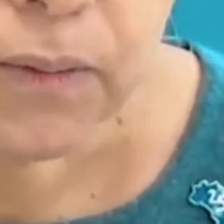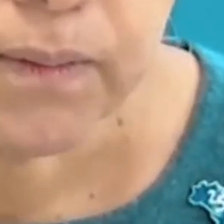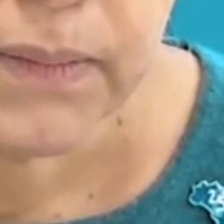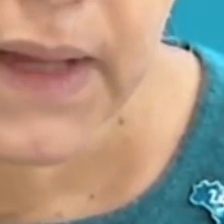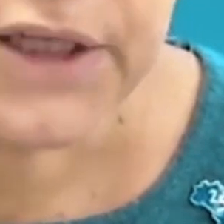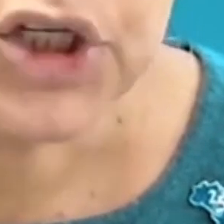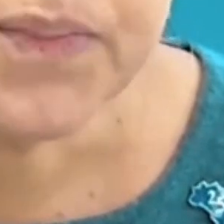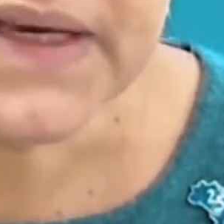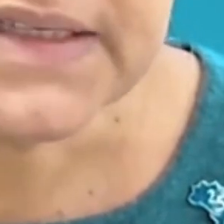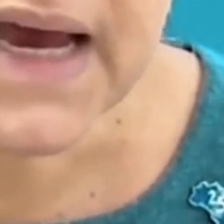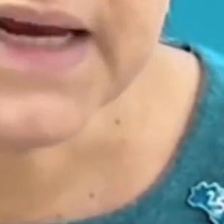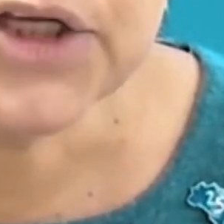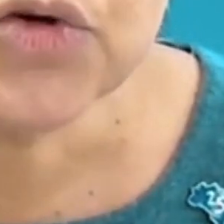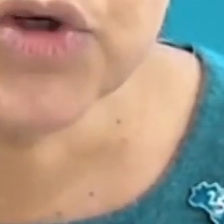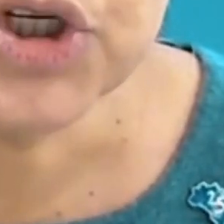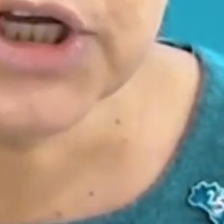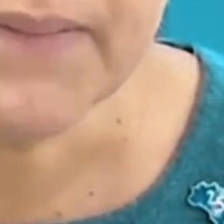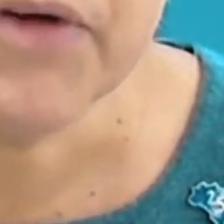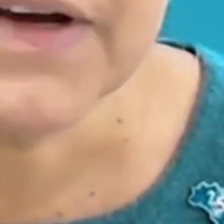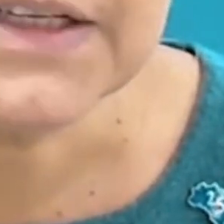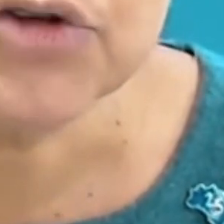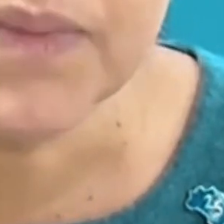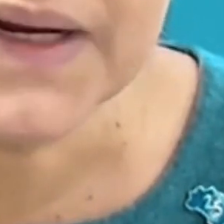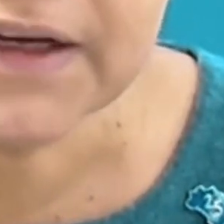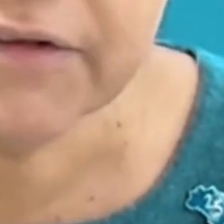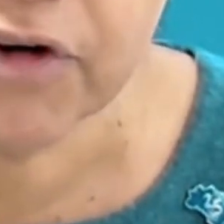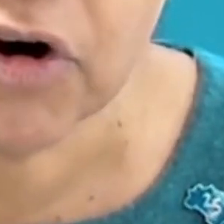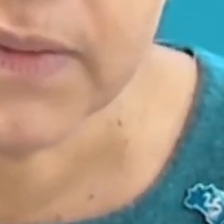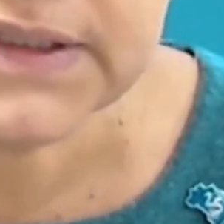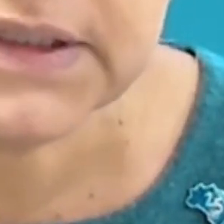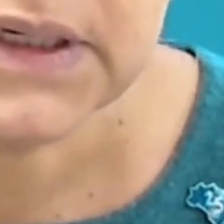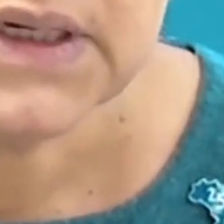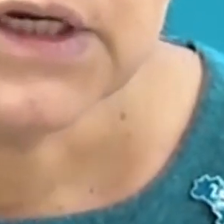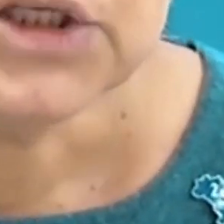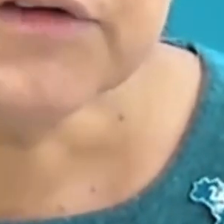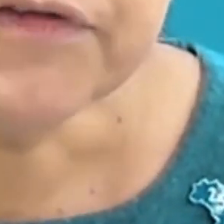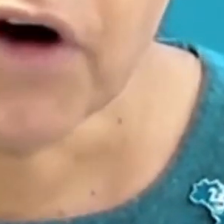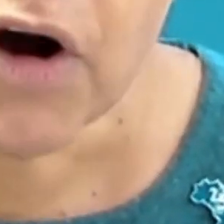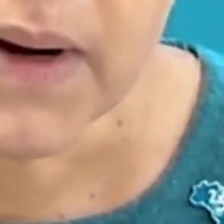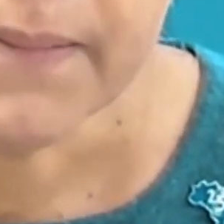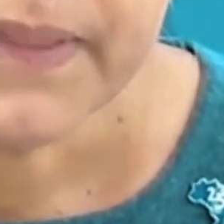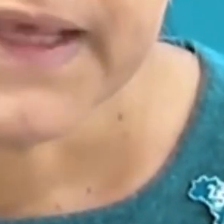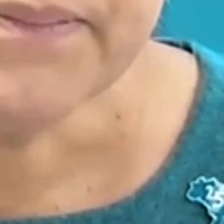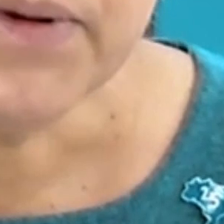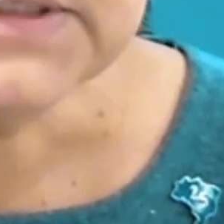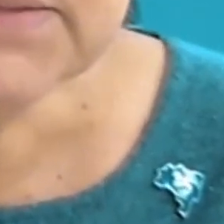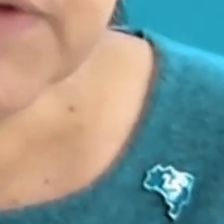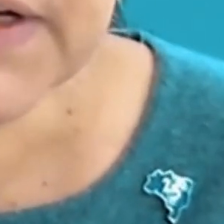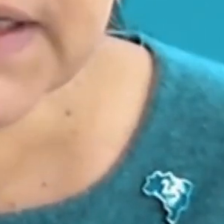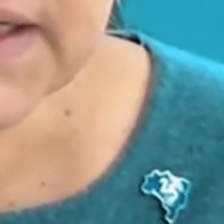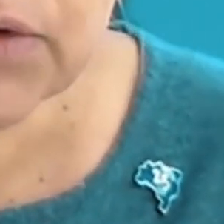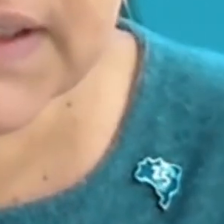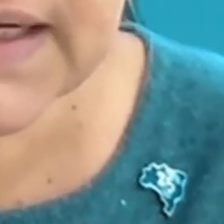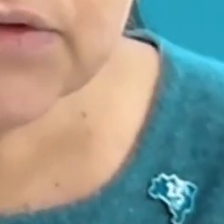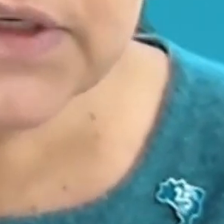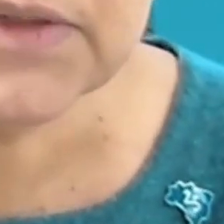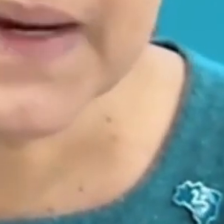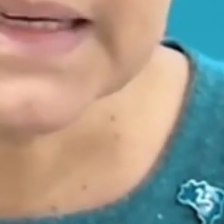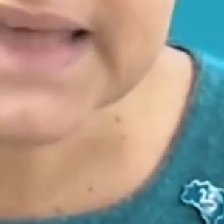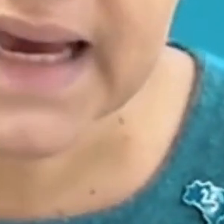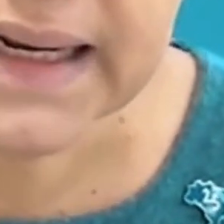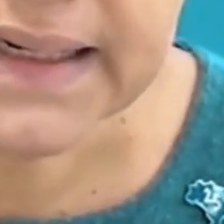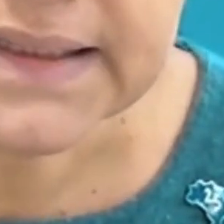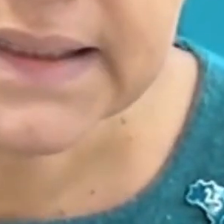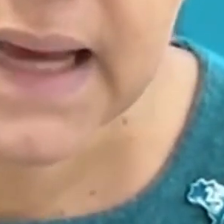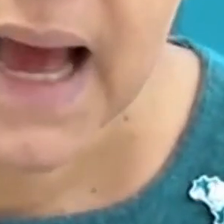é um caminho, a gente pensar e discutir a aprovação de plataformas, de forma que possamos fazer